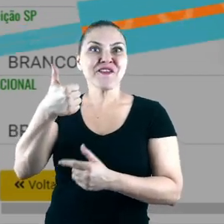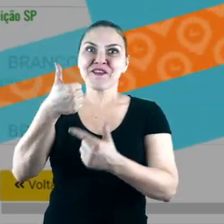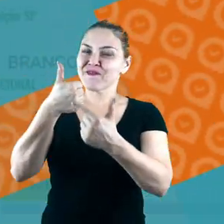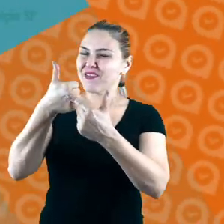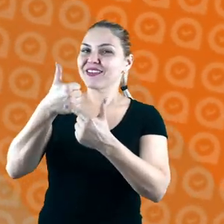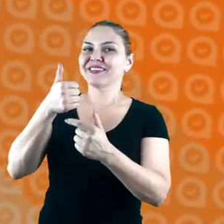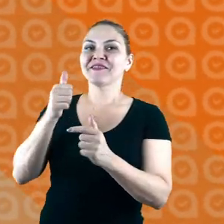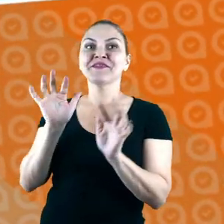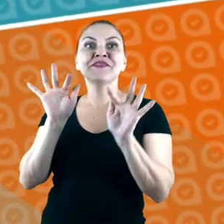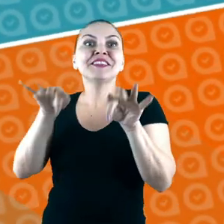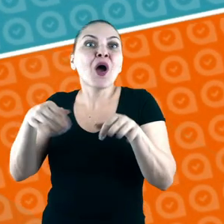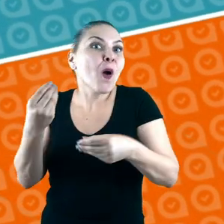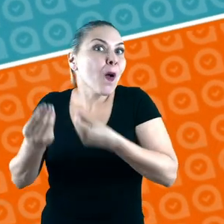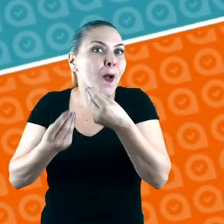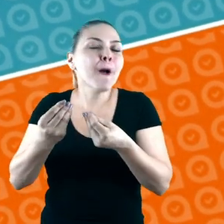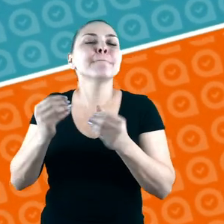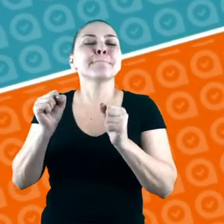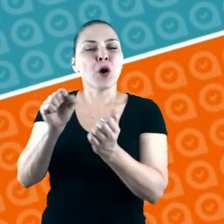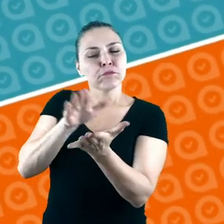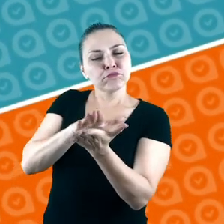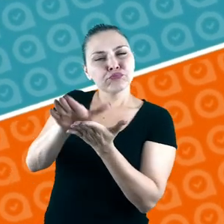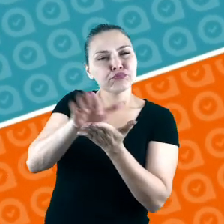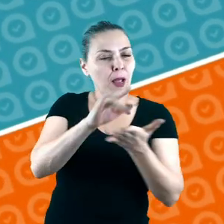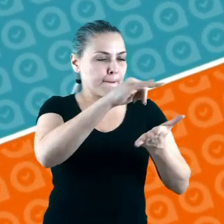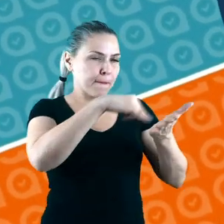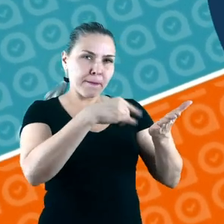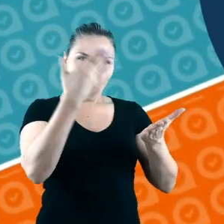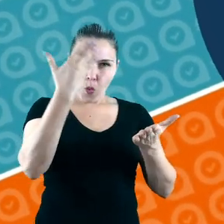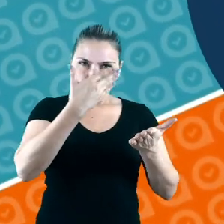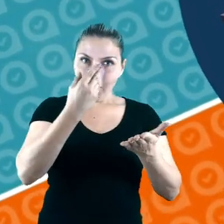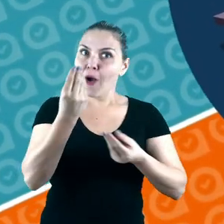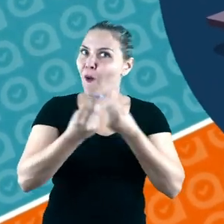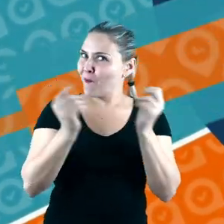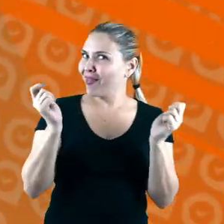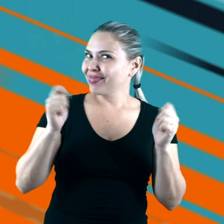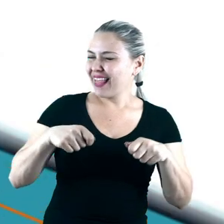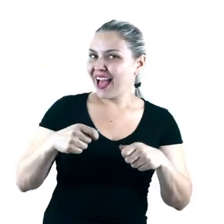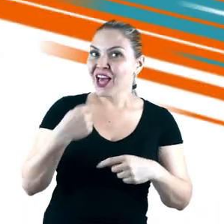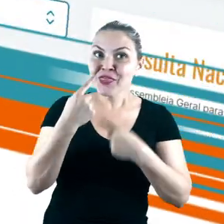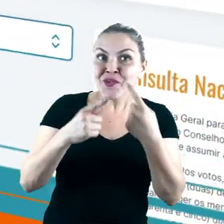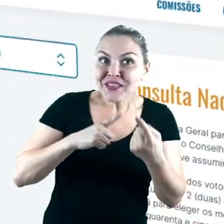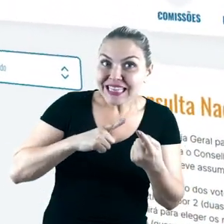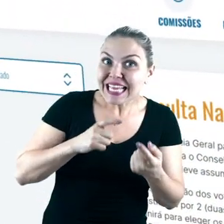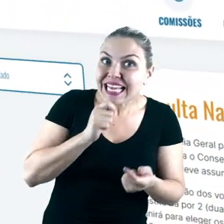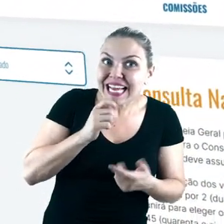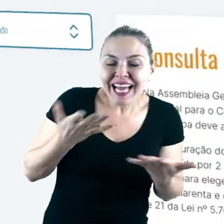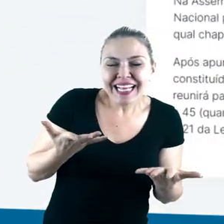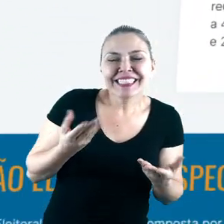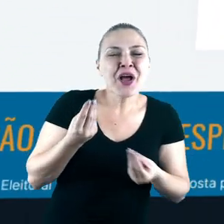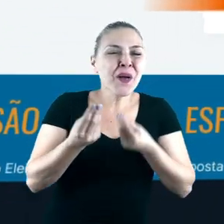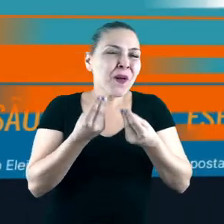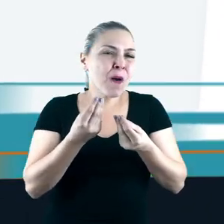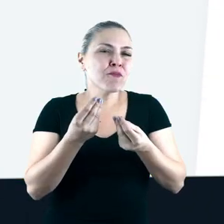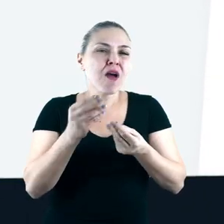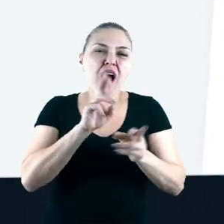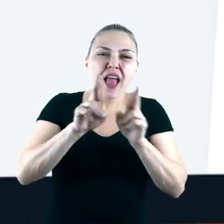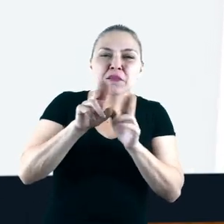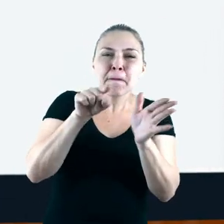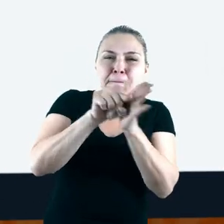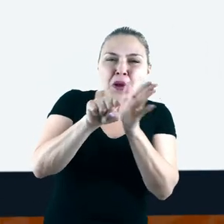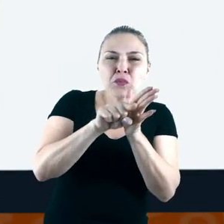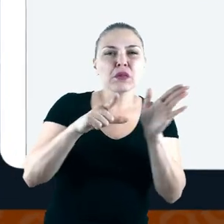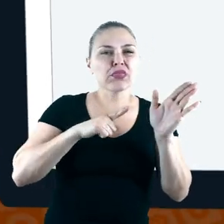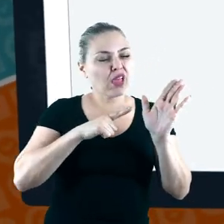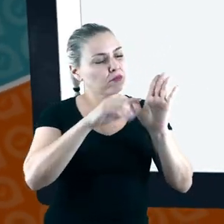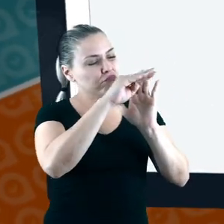confirme o seu voto. Ao terminar, você pode imprimir o comprovante. Ficou com alguma dúvida? Confira